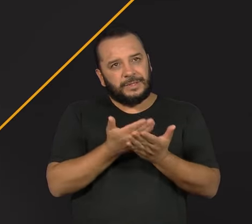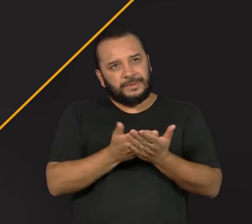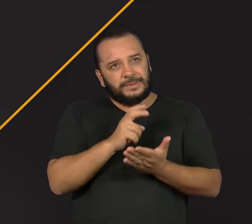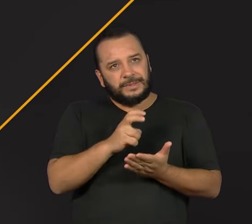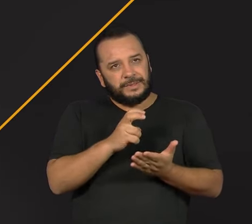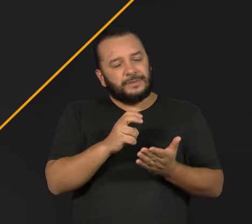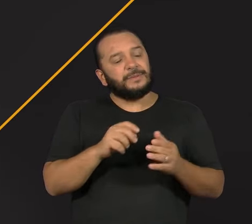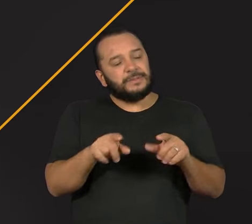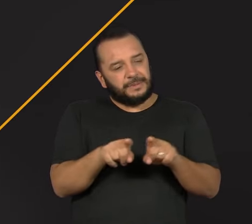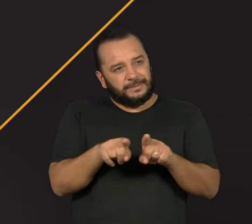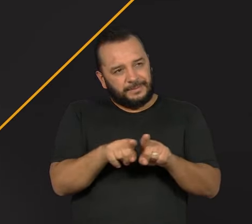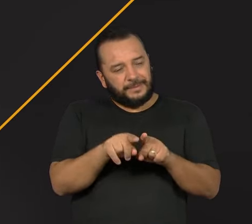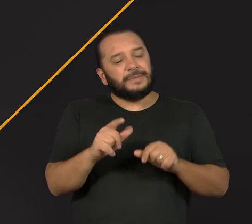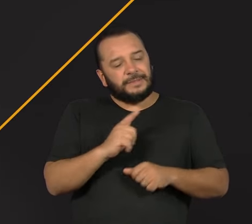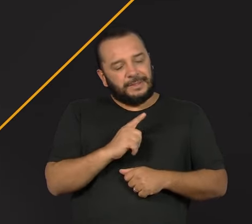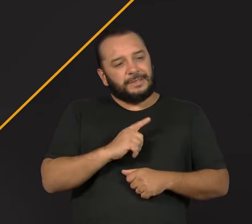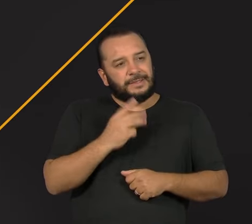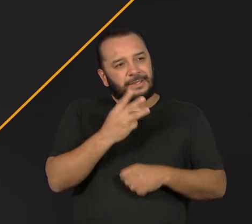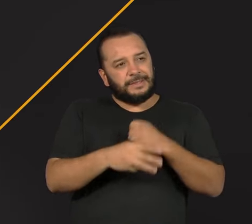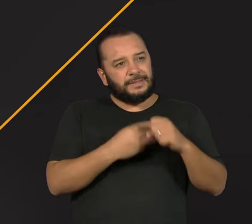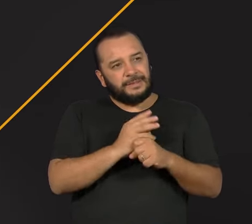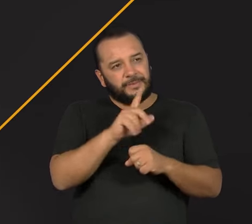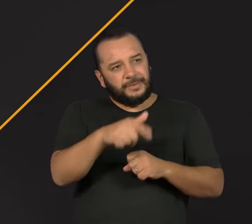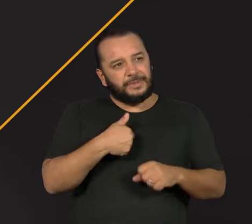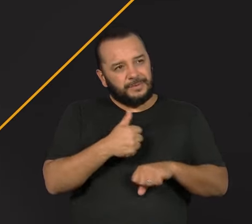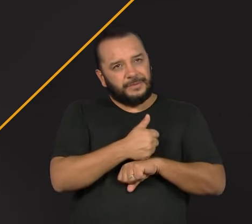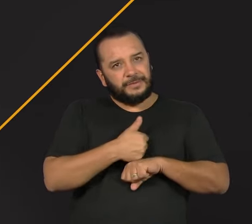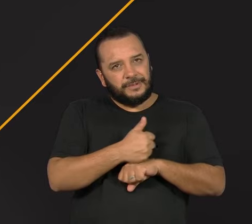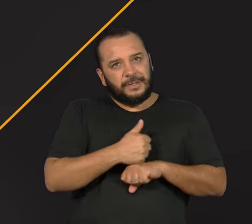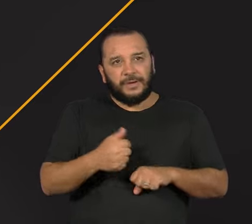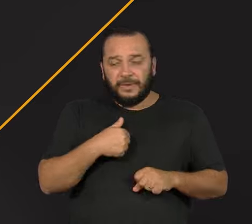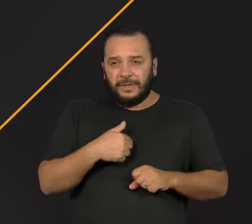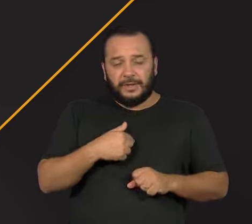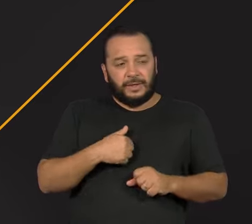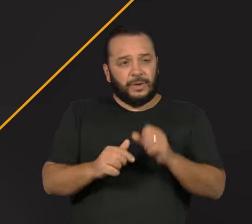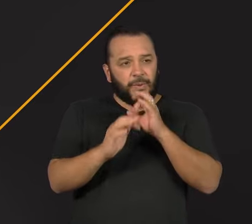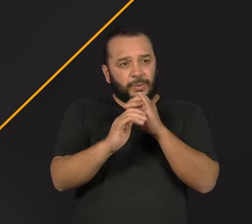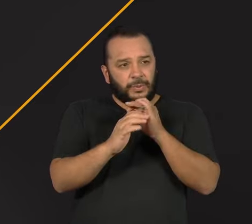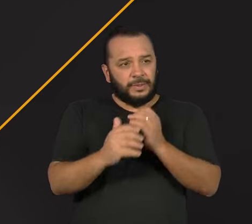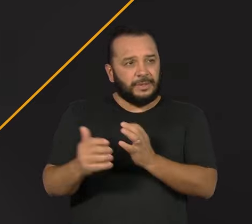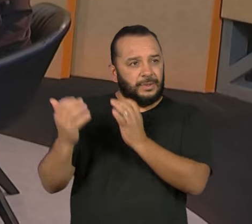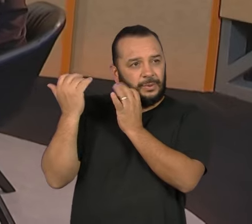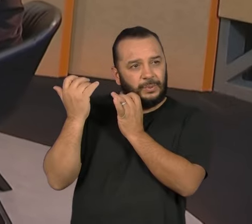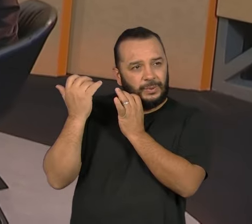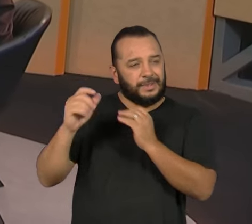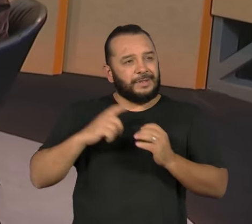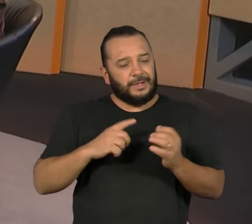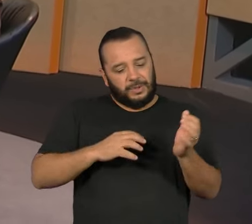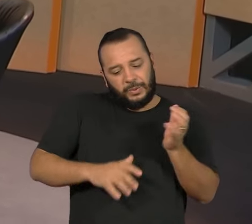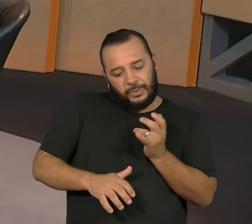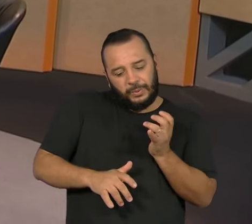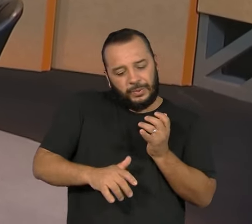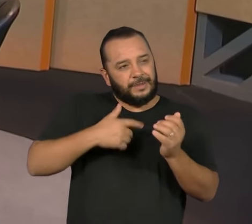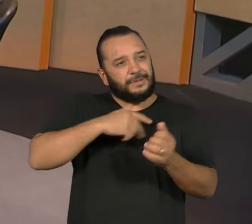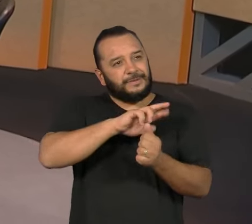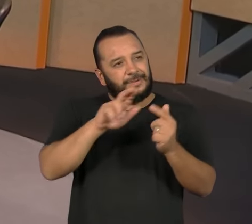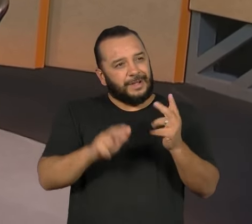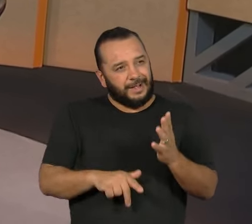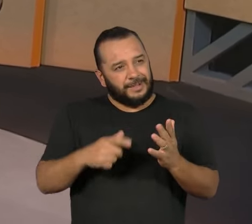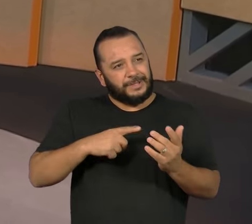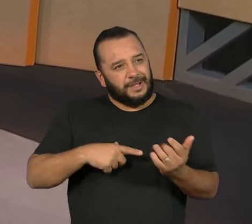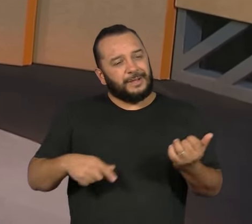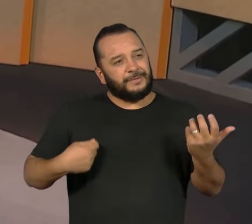tornei profissional. E nunca mais parei. E aí eu só fui evoluindo. Saí da flauta doce, fui para a flauta transversal, depois fui para o sax. Aí comecei a tocar outros instrumentos, violão,